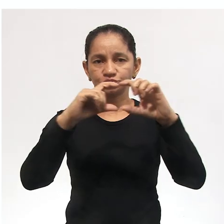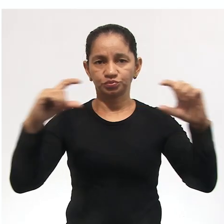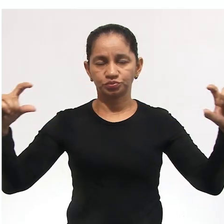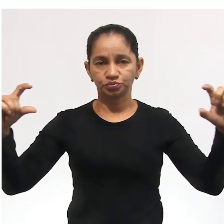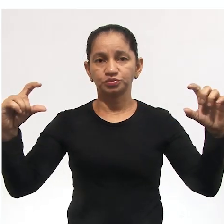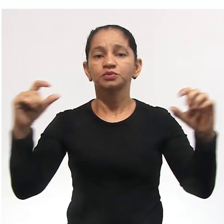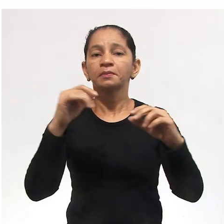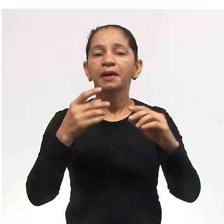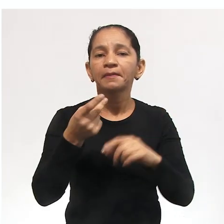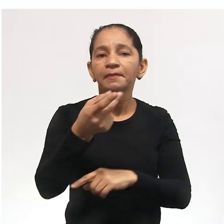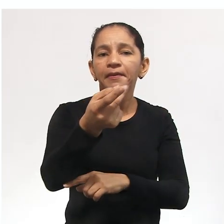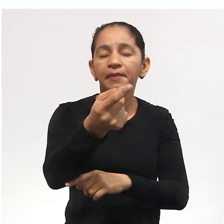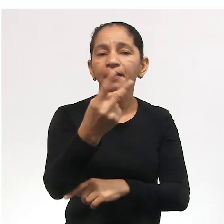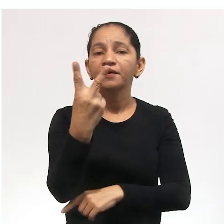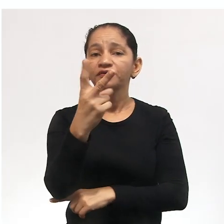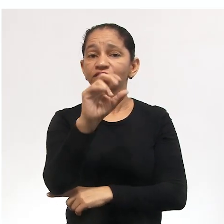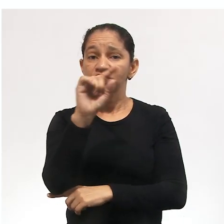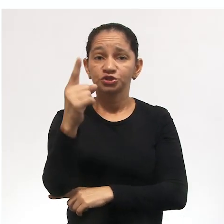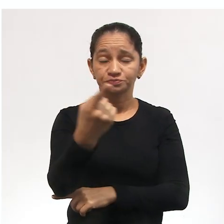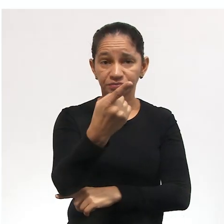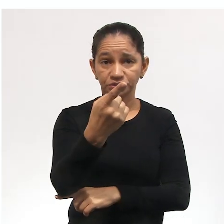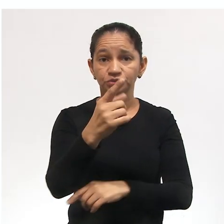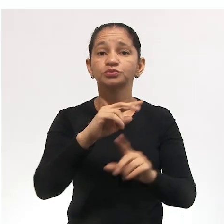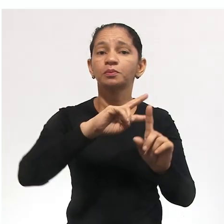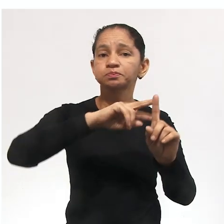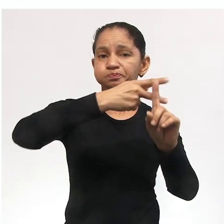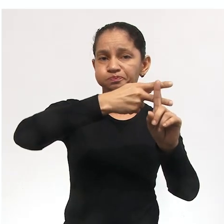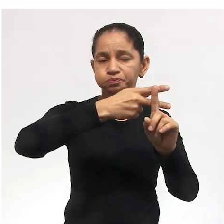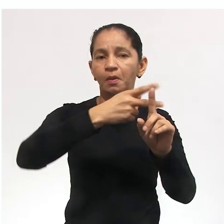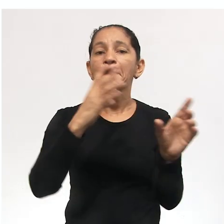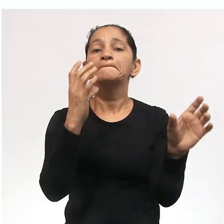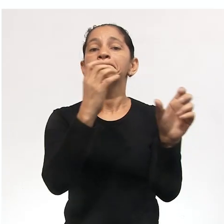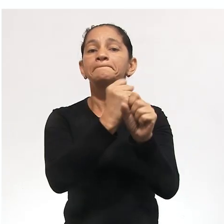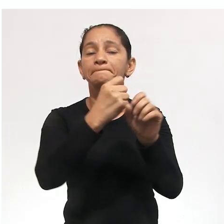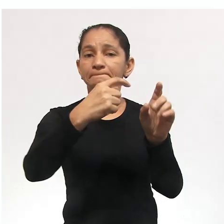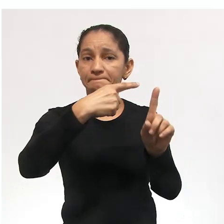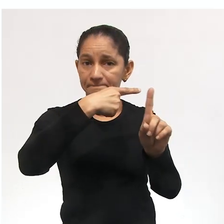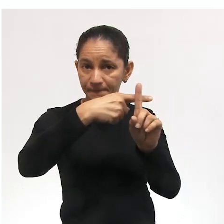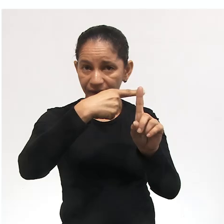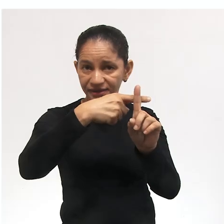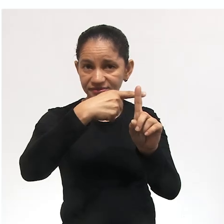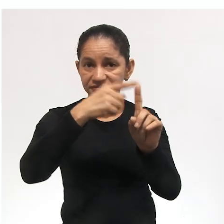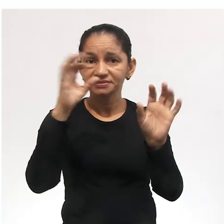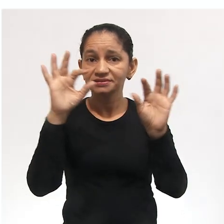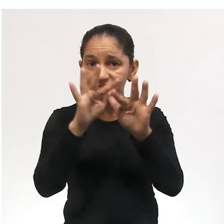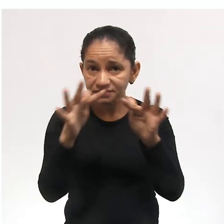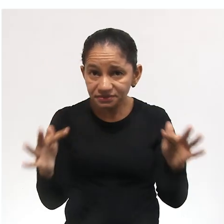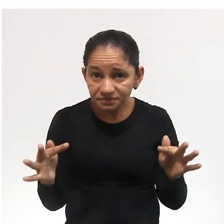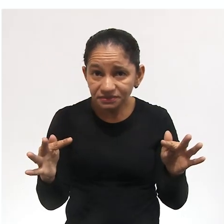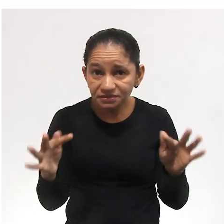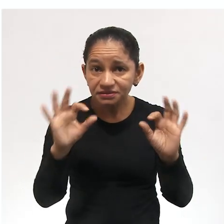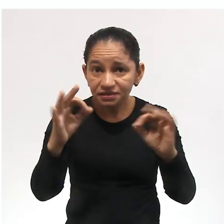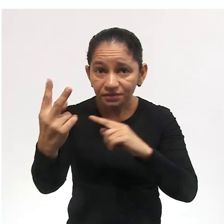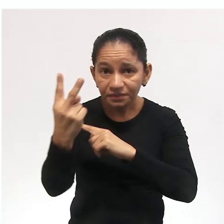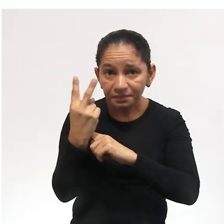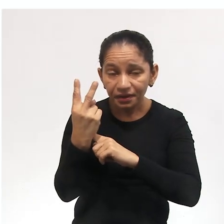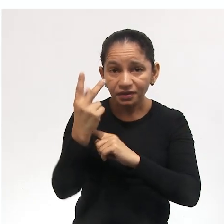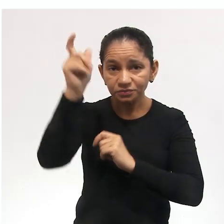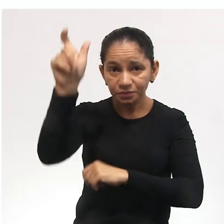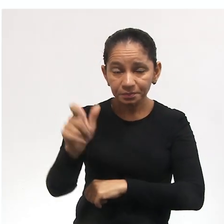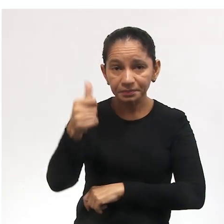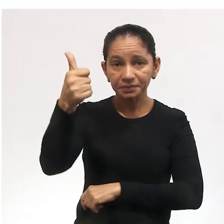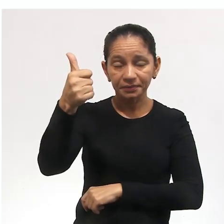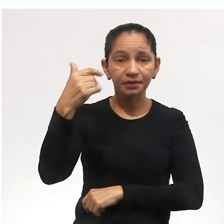vai ficar, ó, a empresa aqui, ela obteve o empréstimo, certo? Esse dinheiro, ele foi para onde, esses 20 mil? Foi